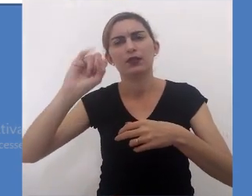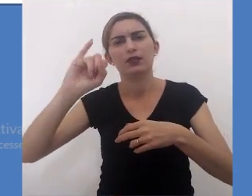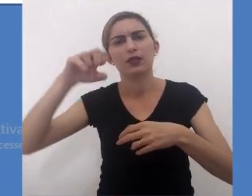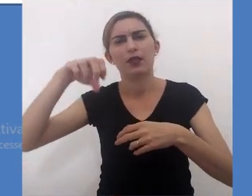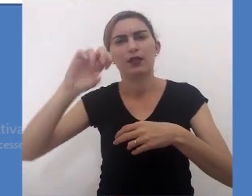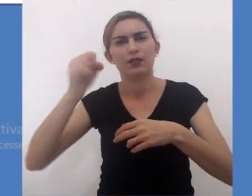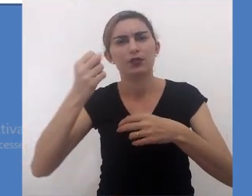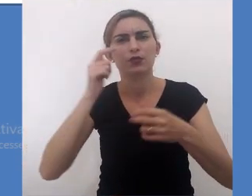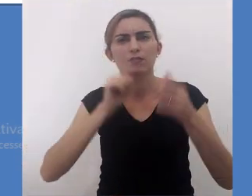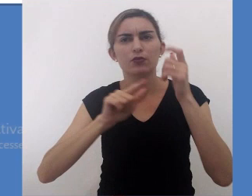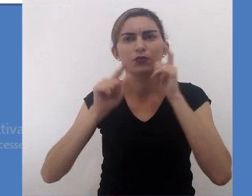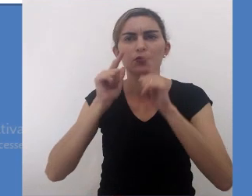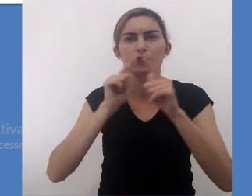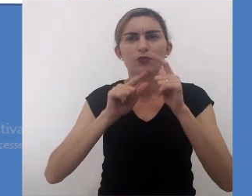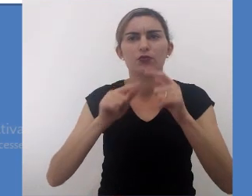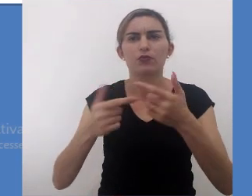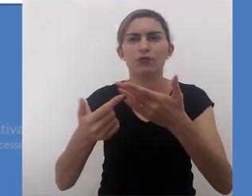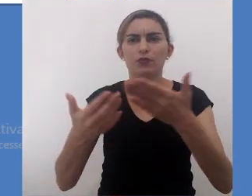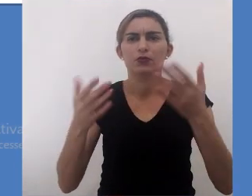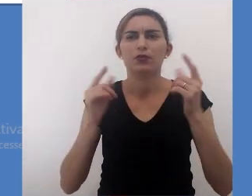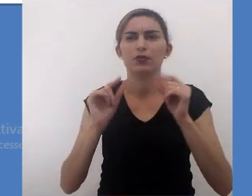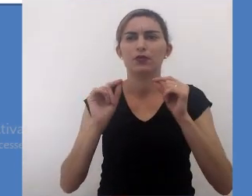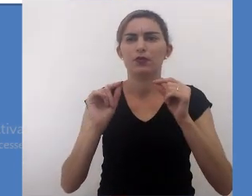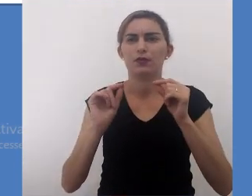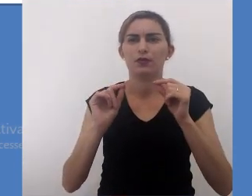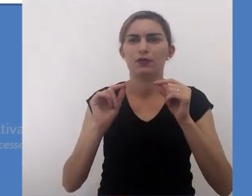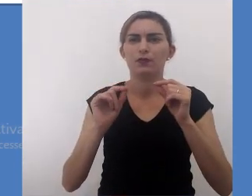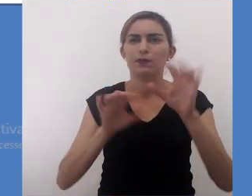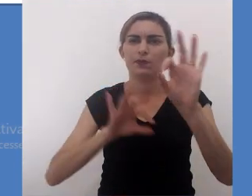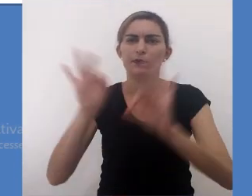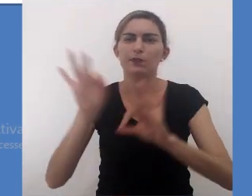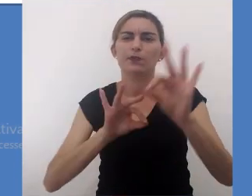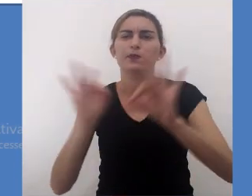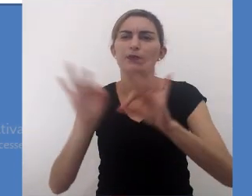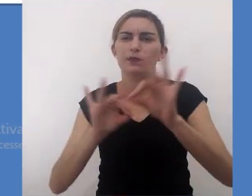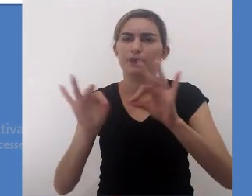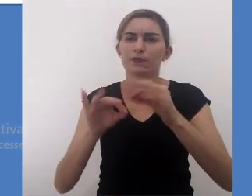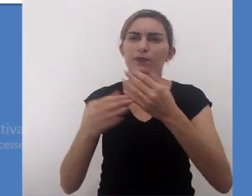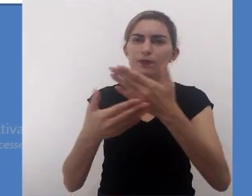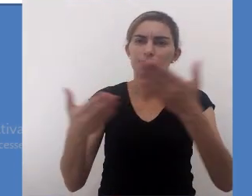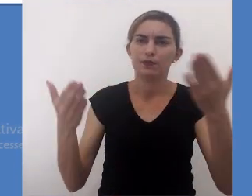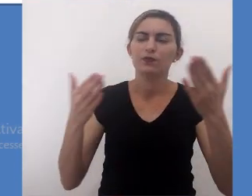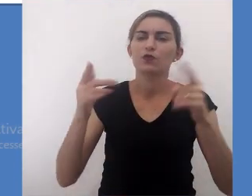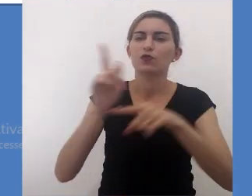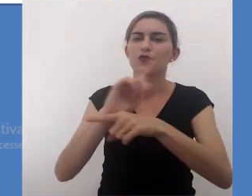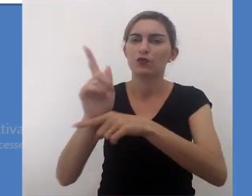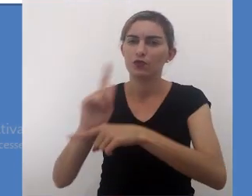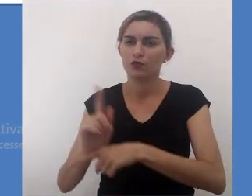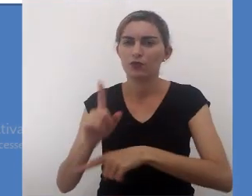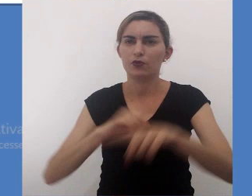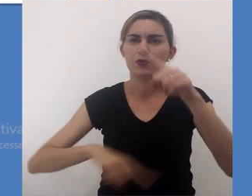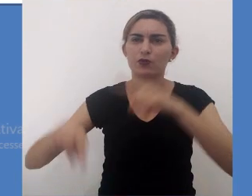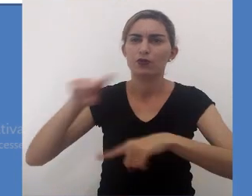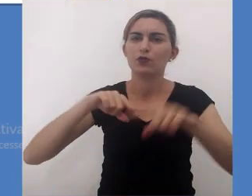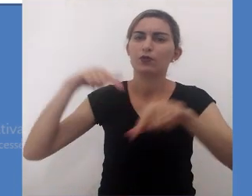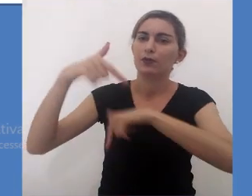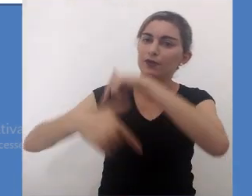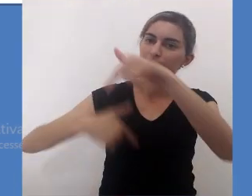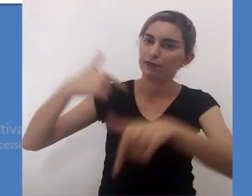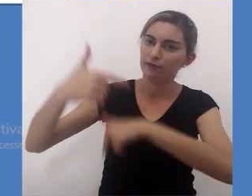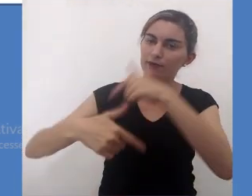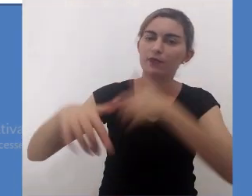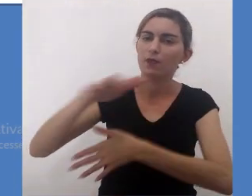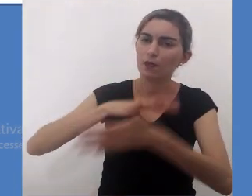movimento. Interessante, né? Características e medidas da Comuna. Gerida totalmente pelos